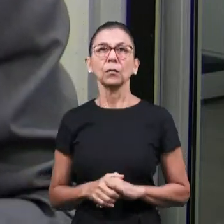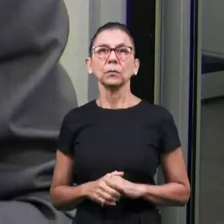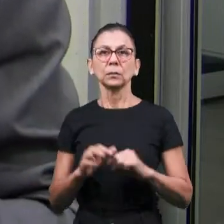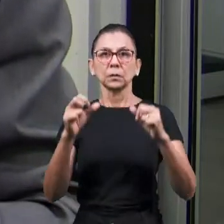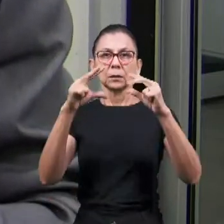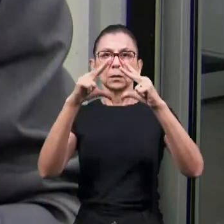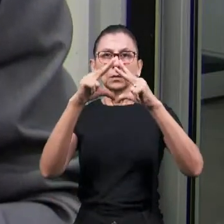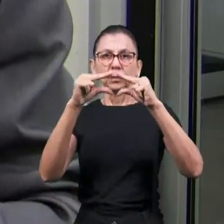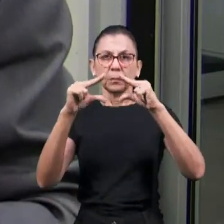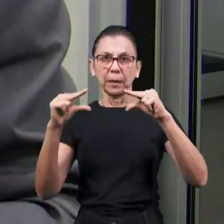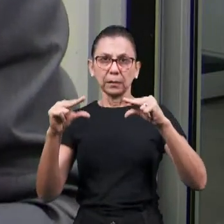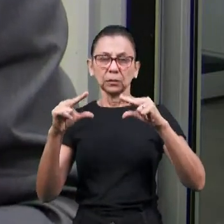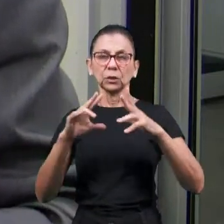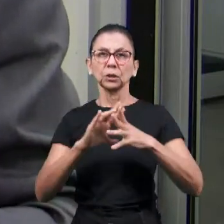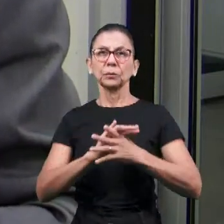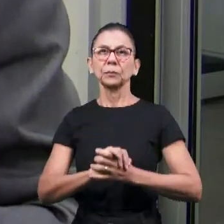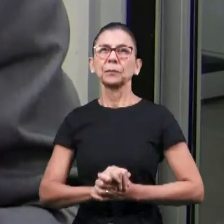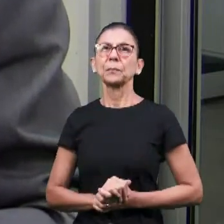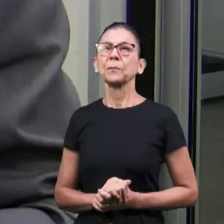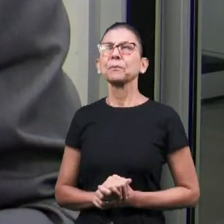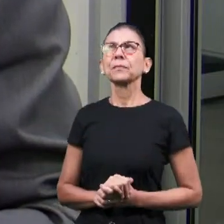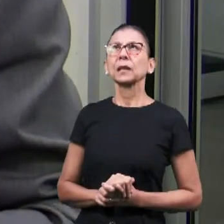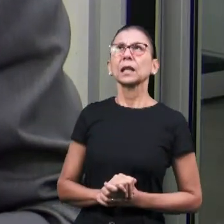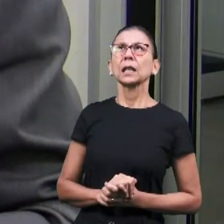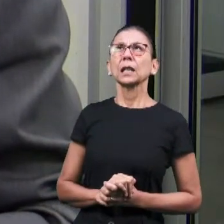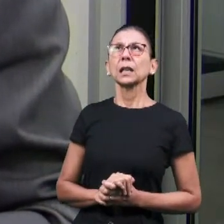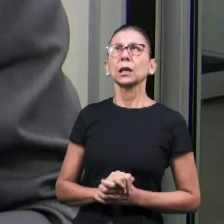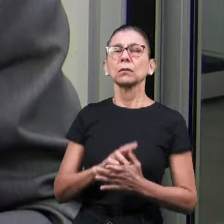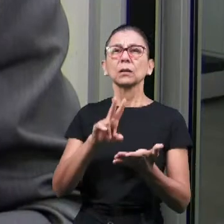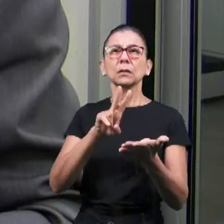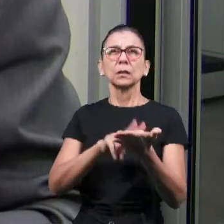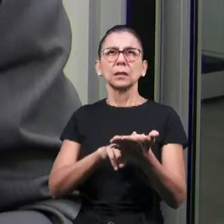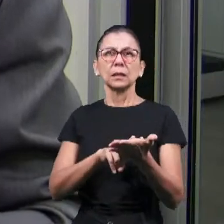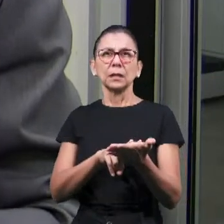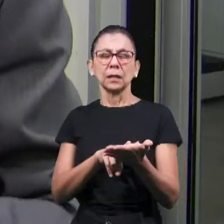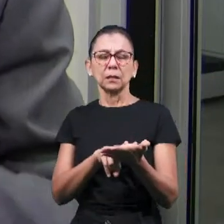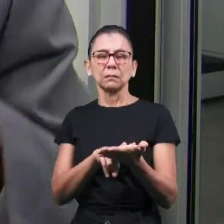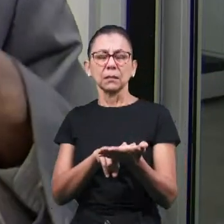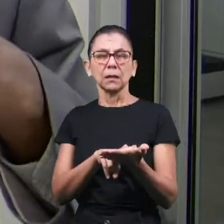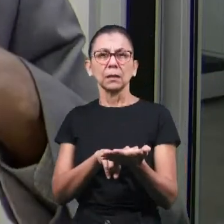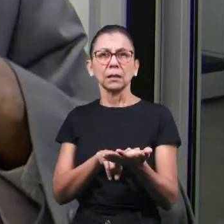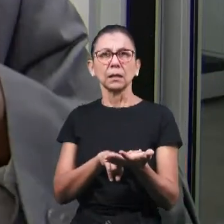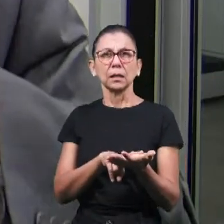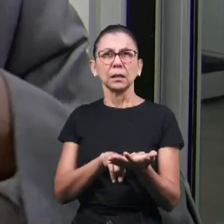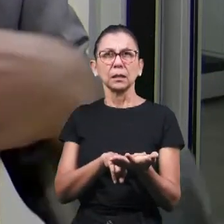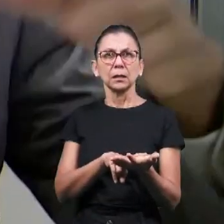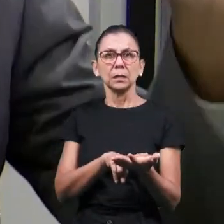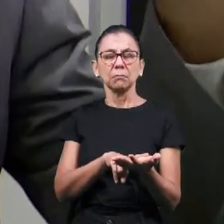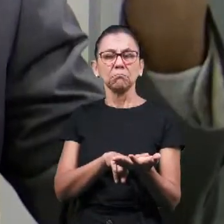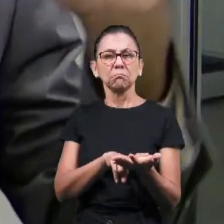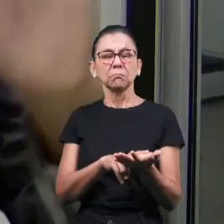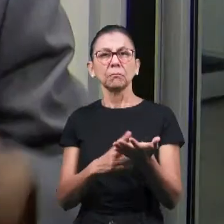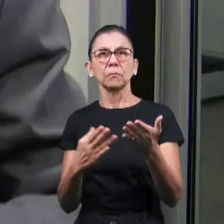Unimed mais ou menos umas 4 horas da manhã. Acordei na quinta-feira, às 4:30 da tarde, já